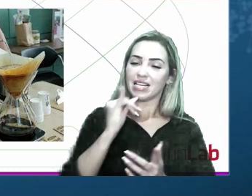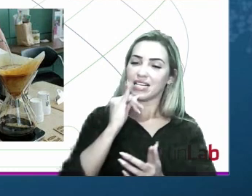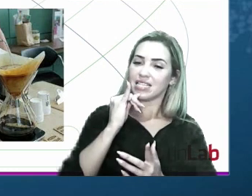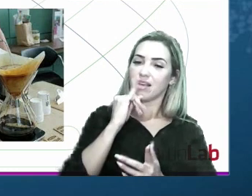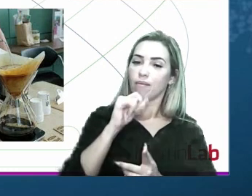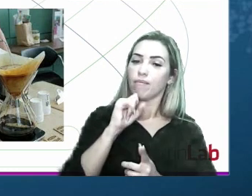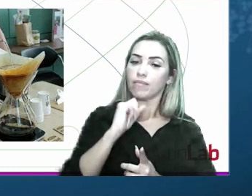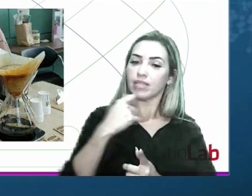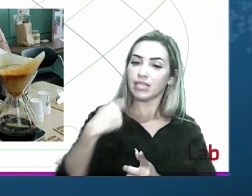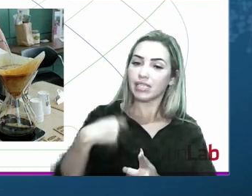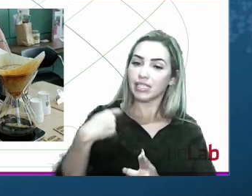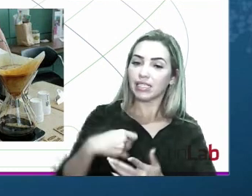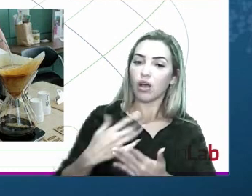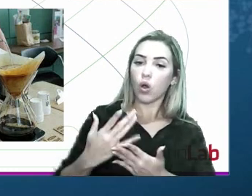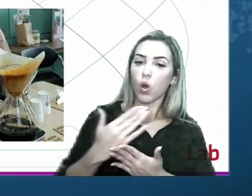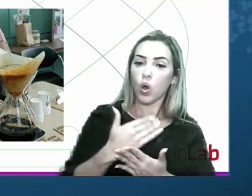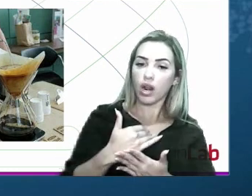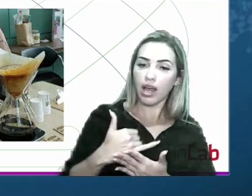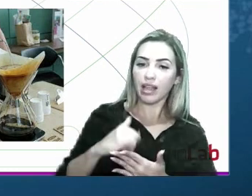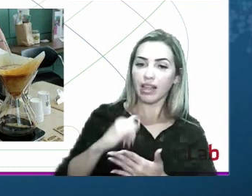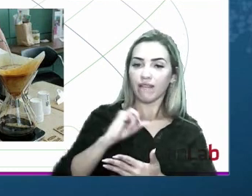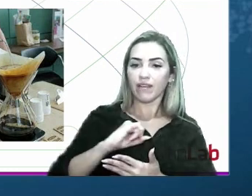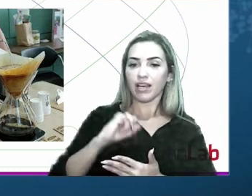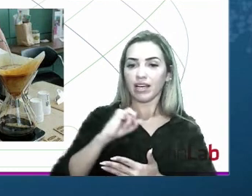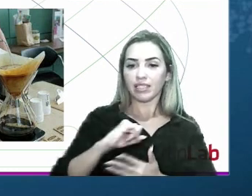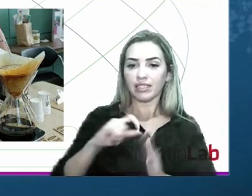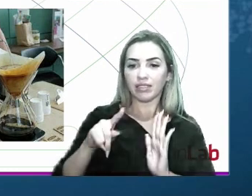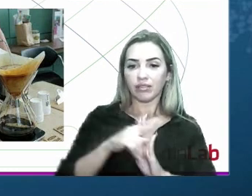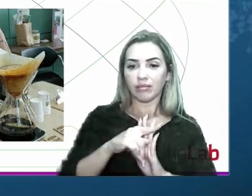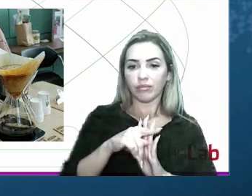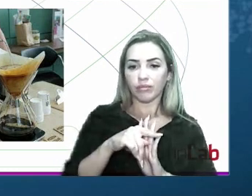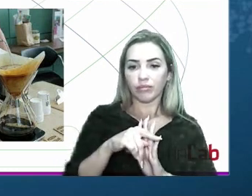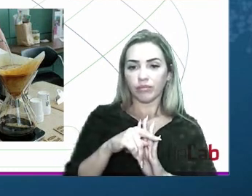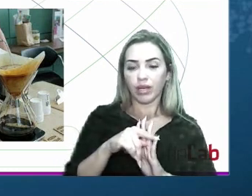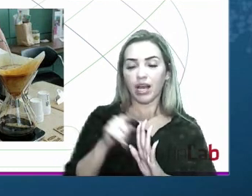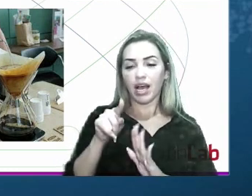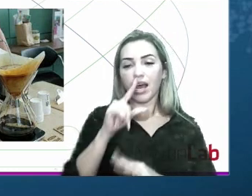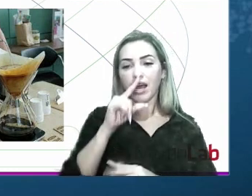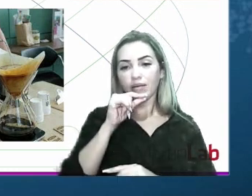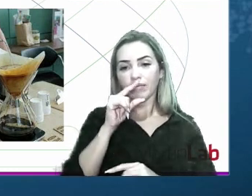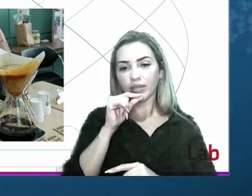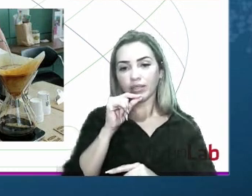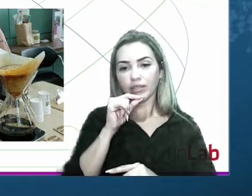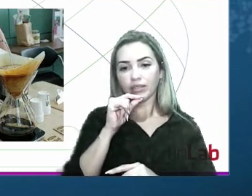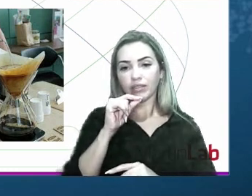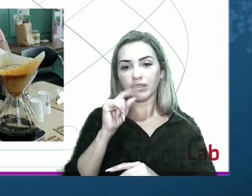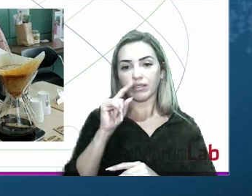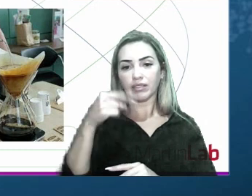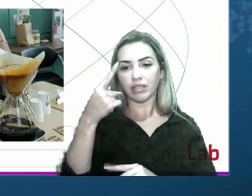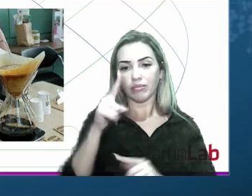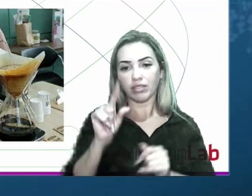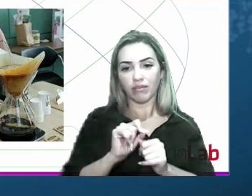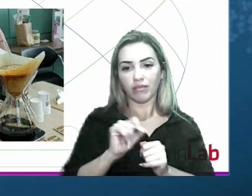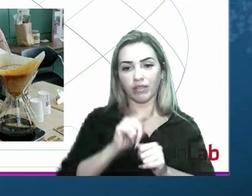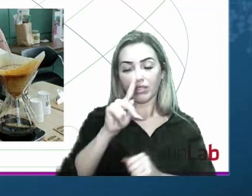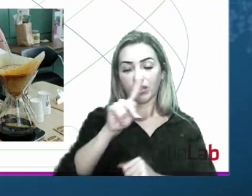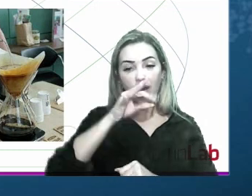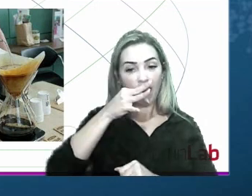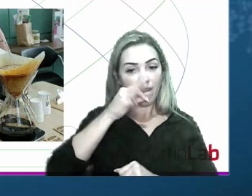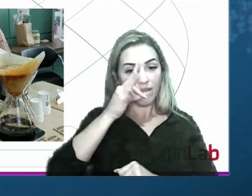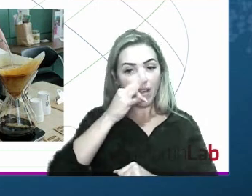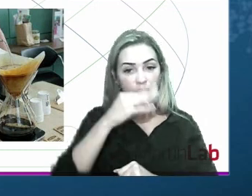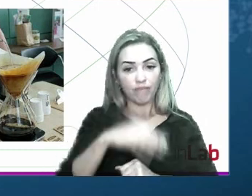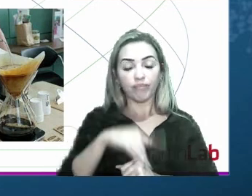precisa coletar as fezes, né, do pássaro, e depois você faz o seu café. E botar